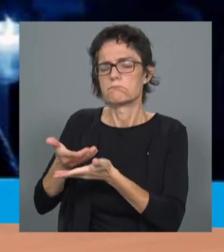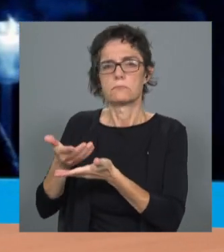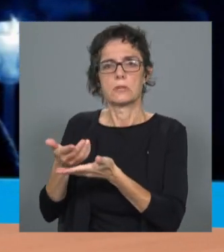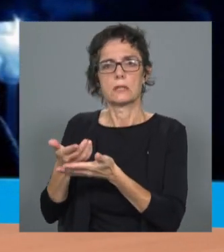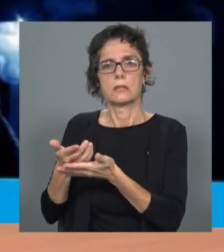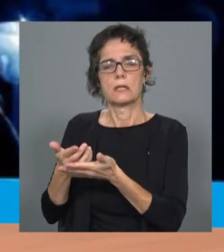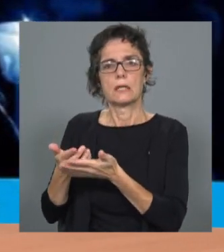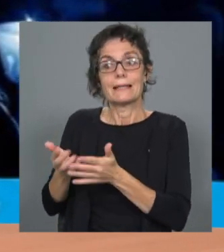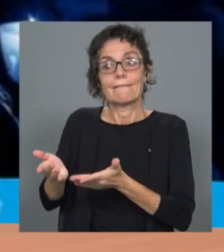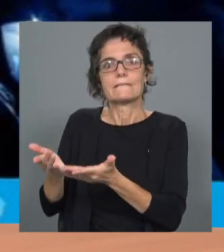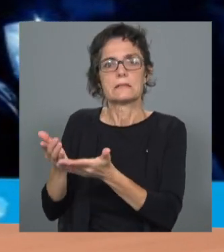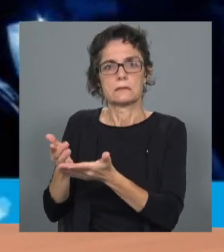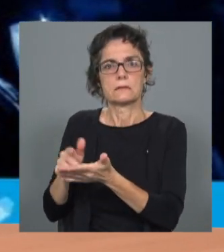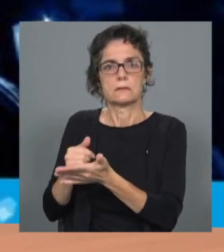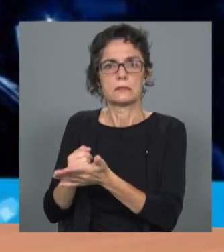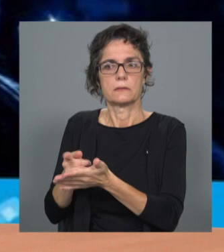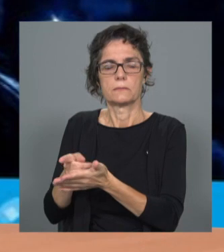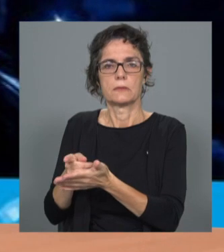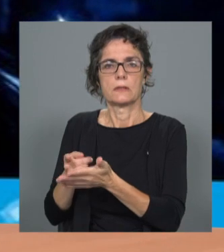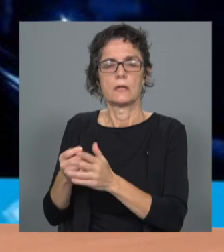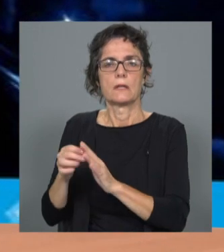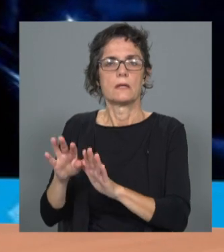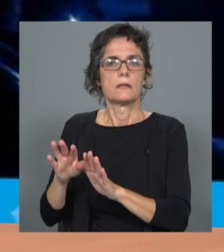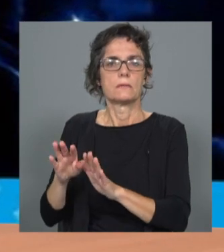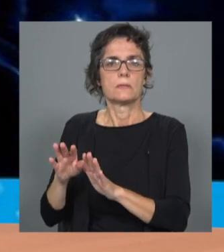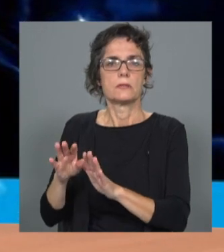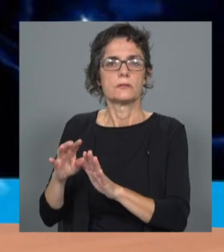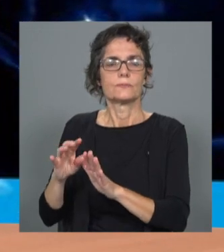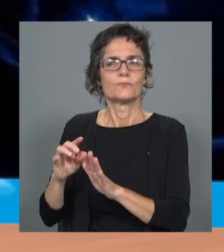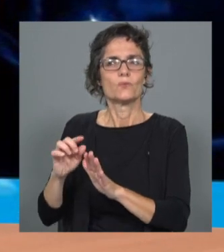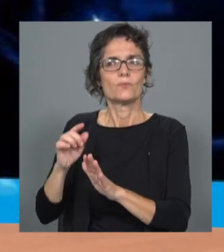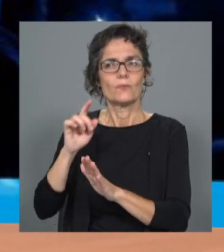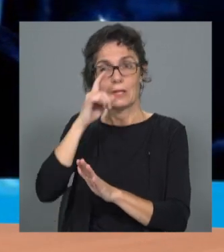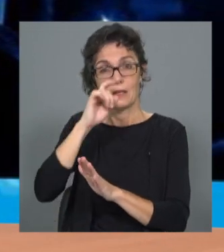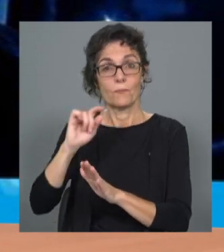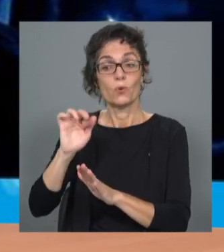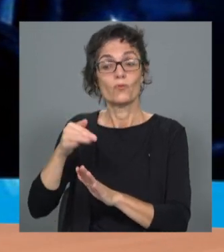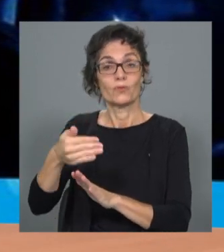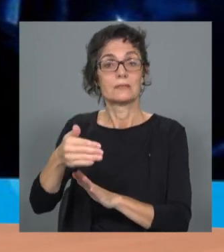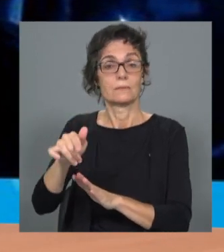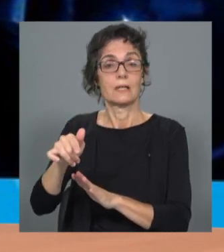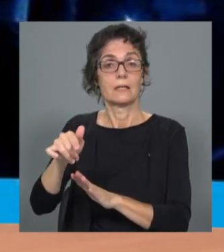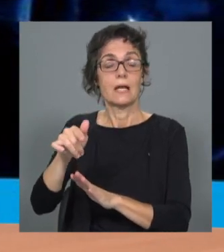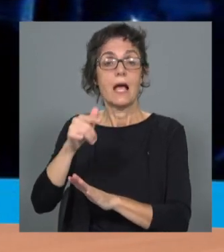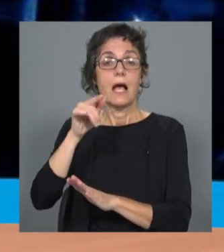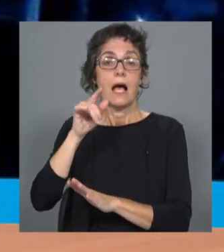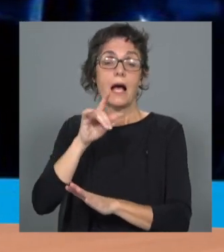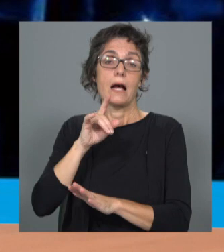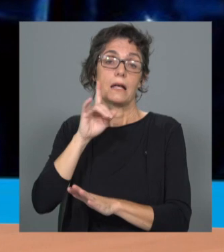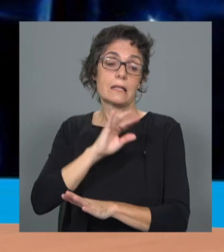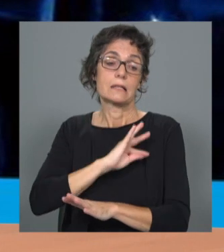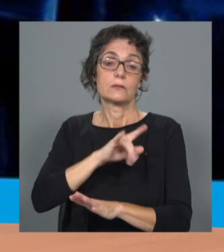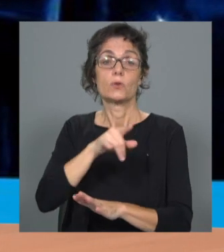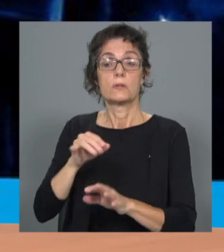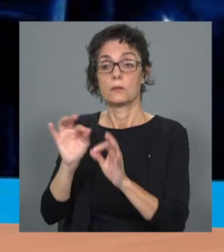ela. Mas depois, durante o fim de semana, soubemos pelas senhoras que iam lá à casa e pelo meu pai, que